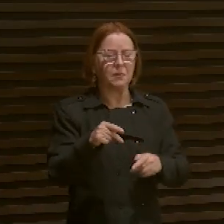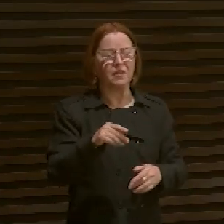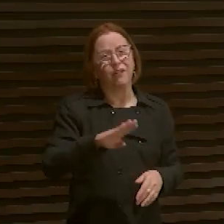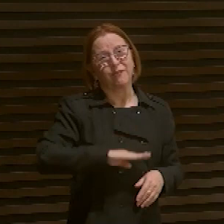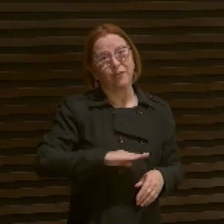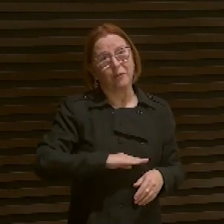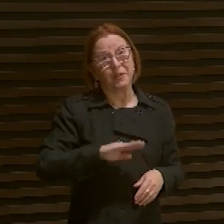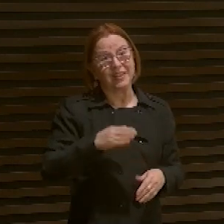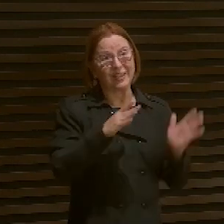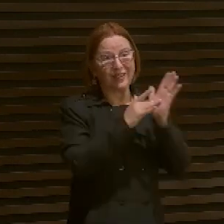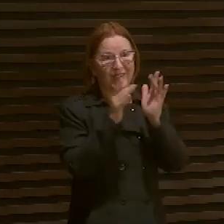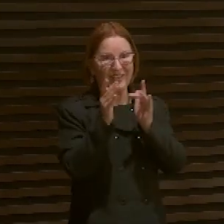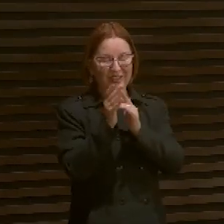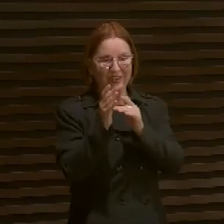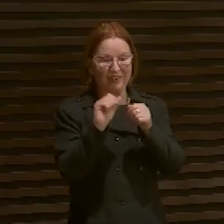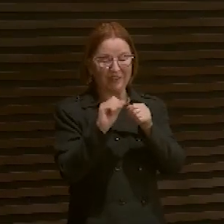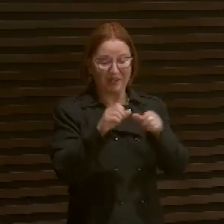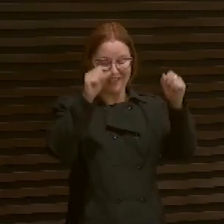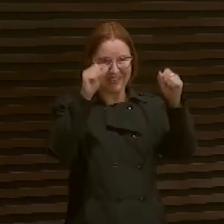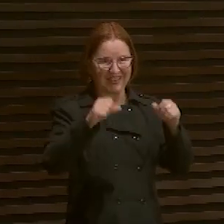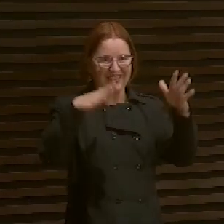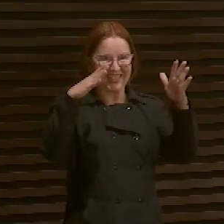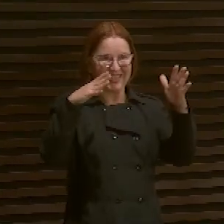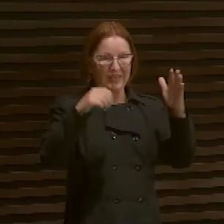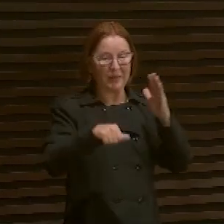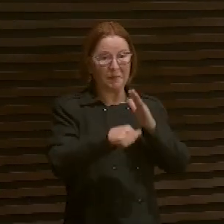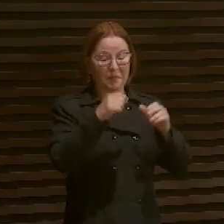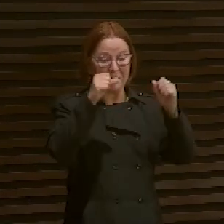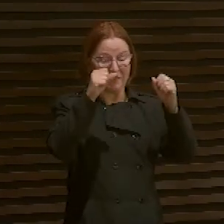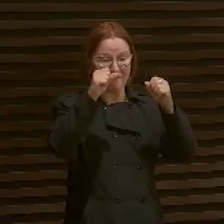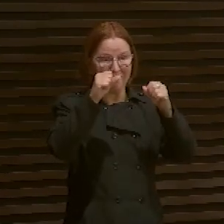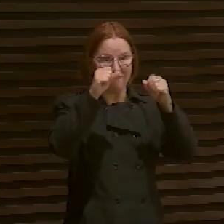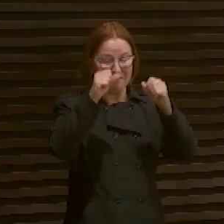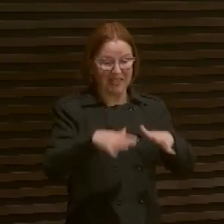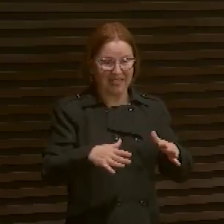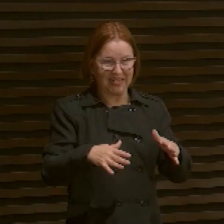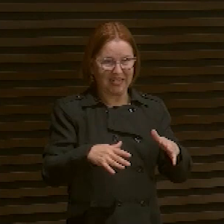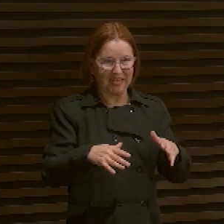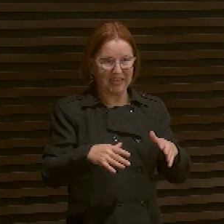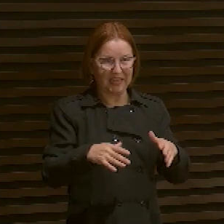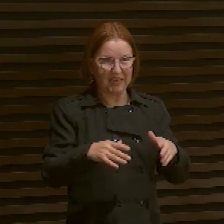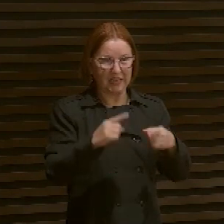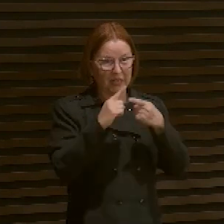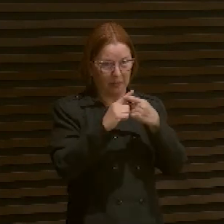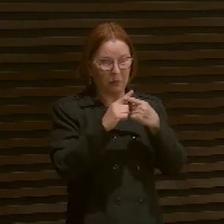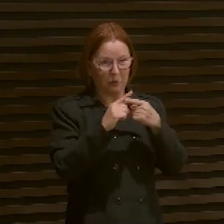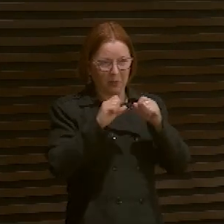Jesus realiza lá o milagre, o primeiro milagre da multiplicação dos pães.